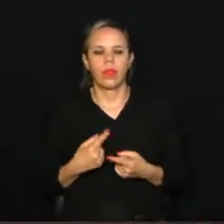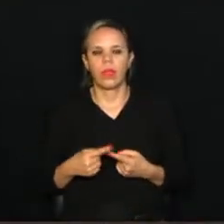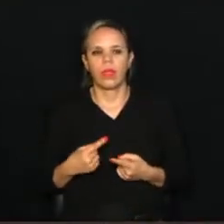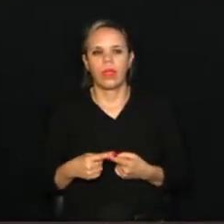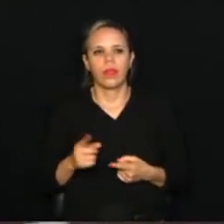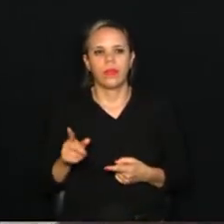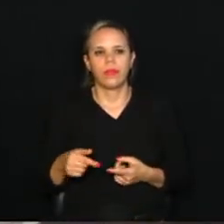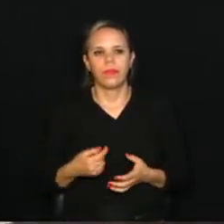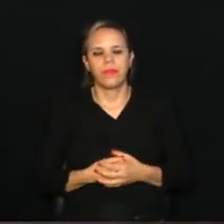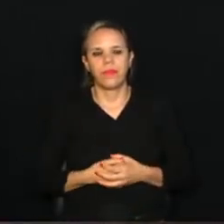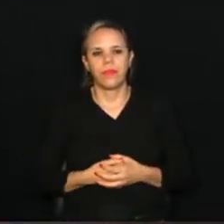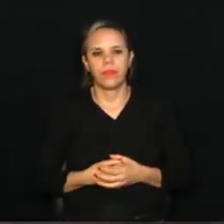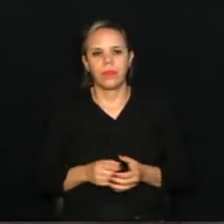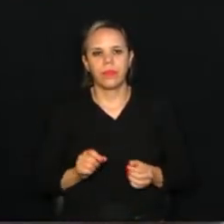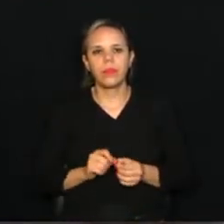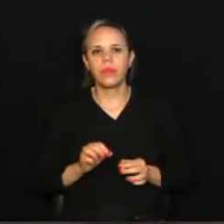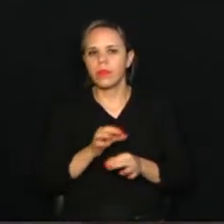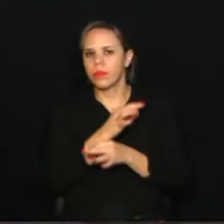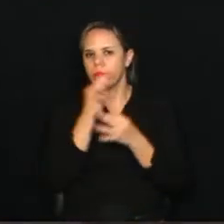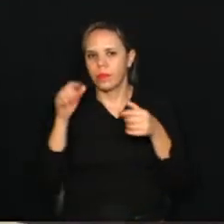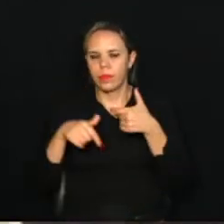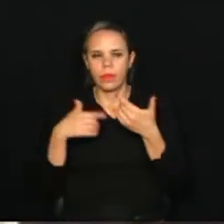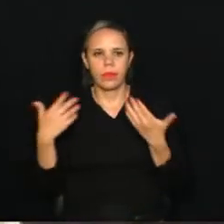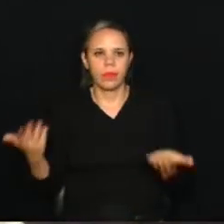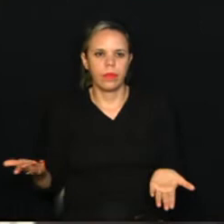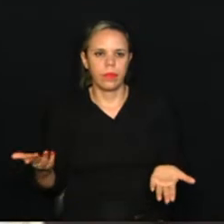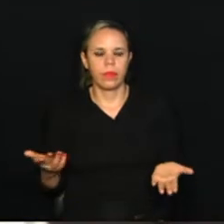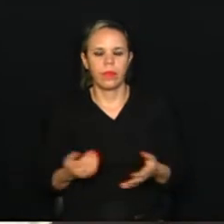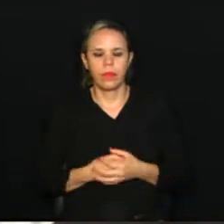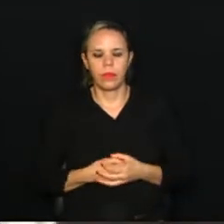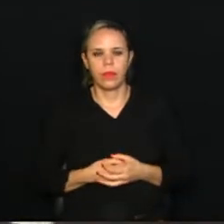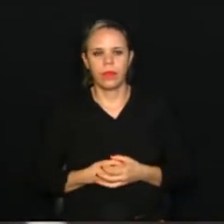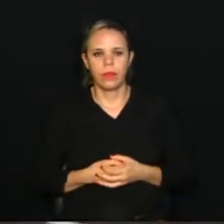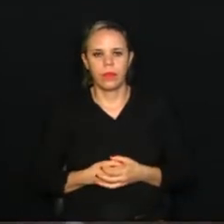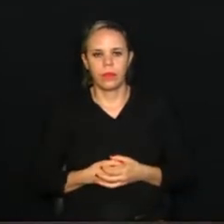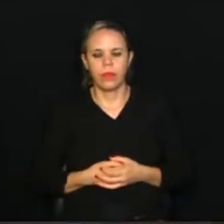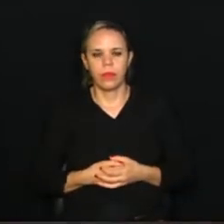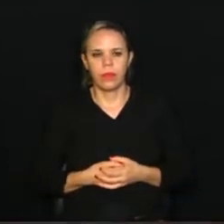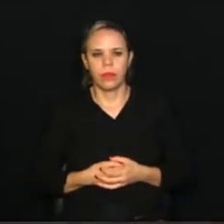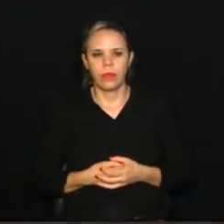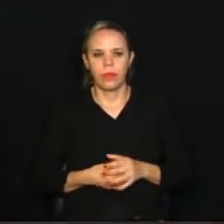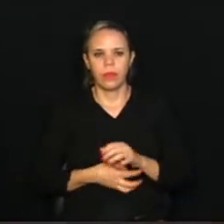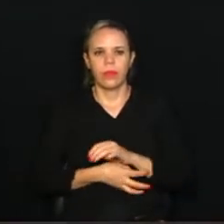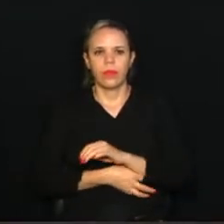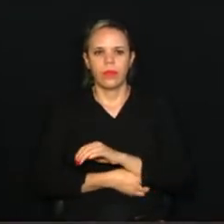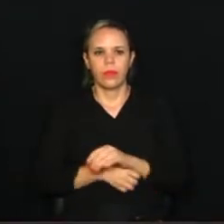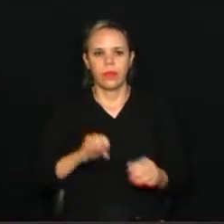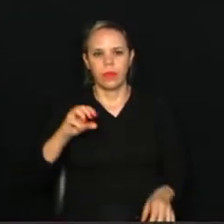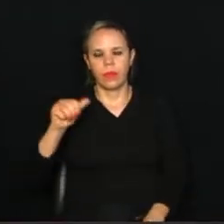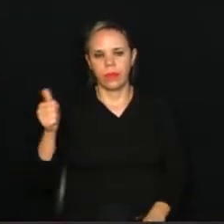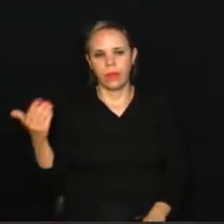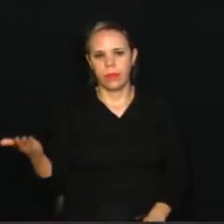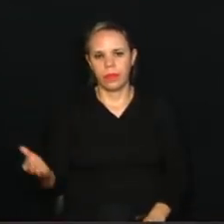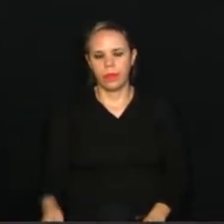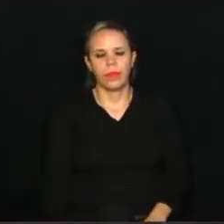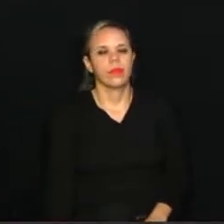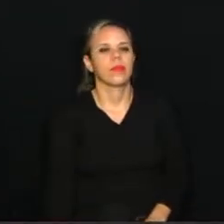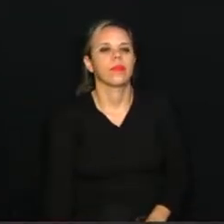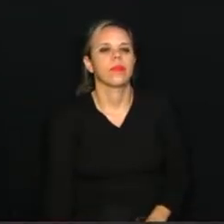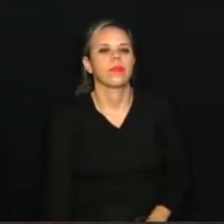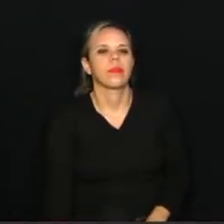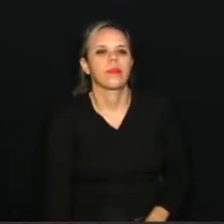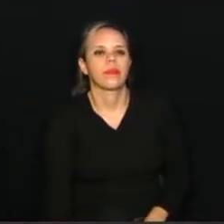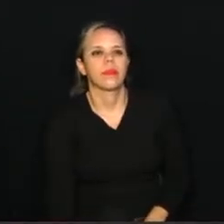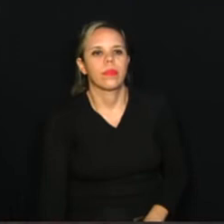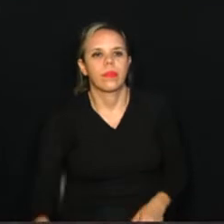porque está fazendo um belíssimo trabalho, Gaspar, à frente da IMA. É isso que nós precisamos para